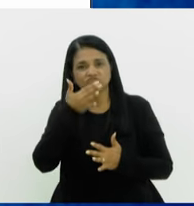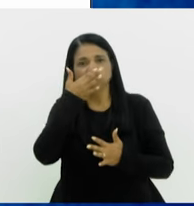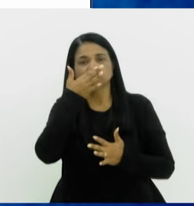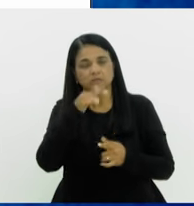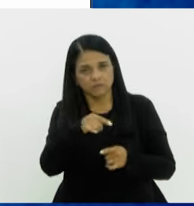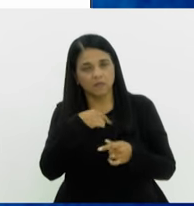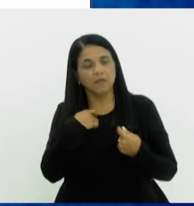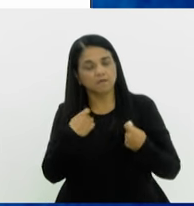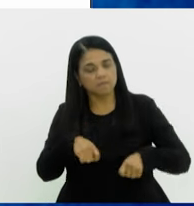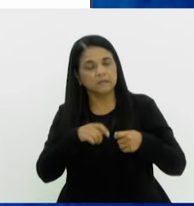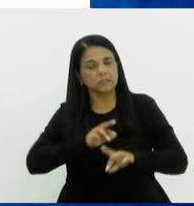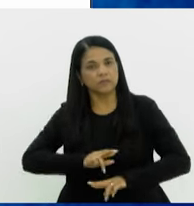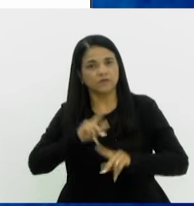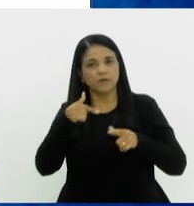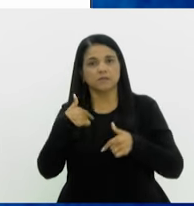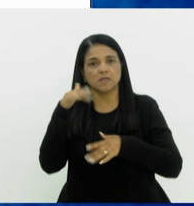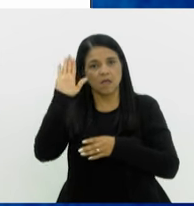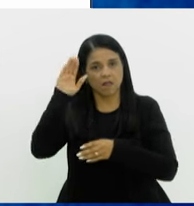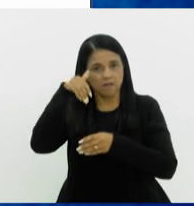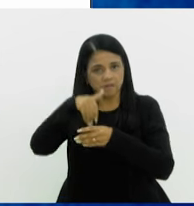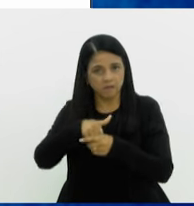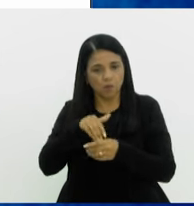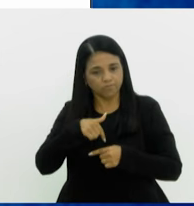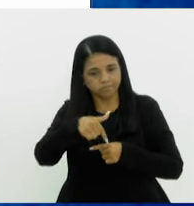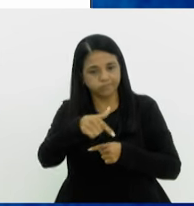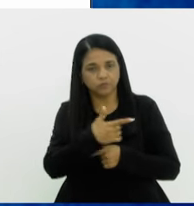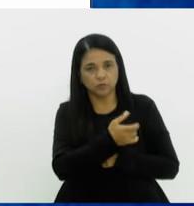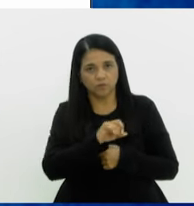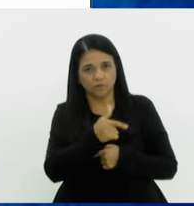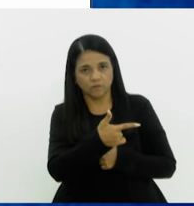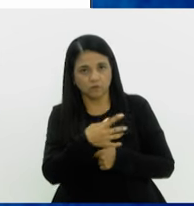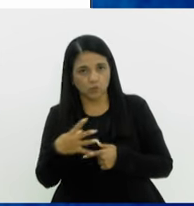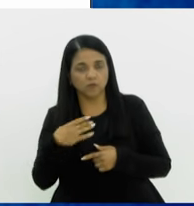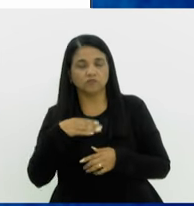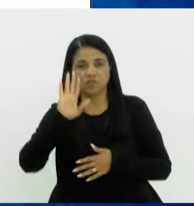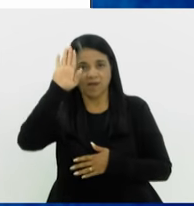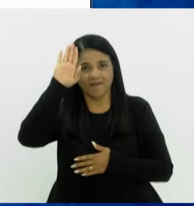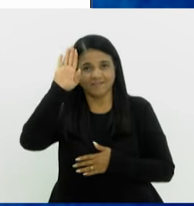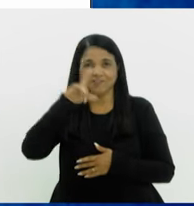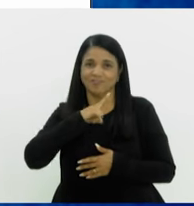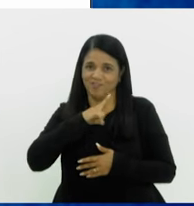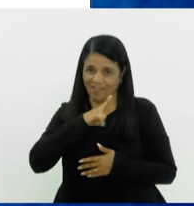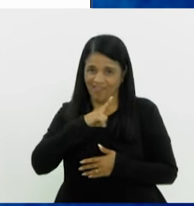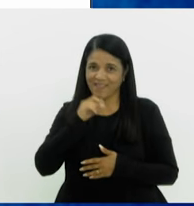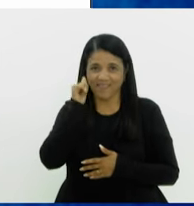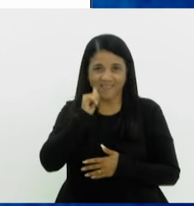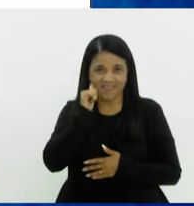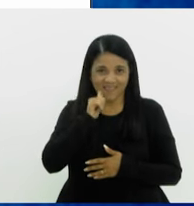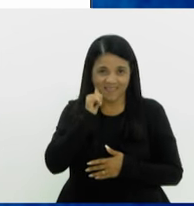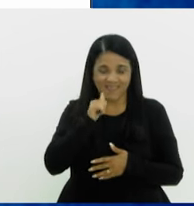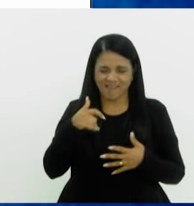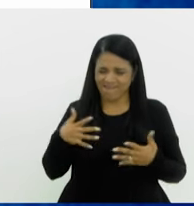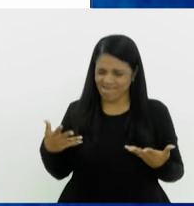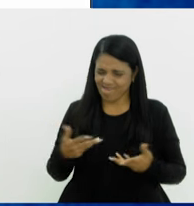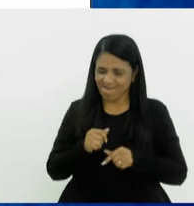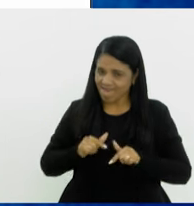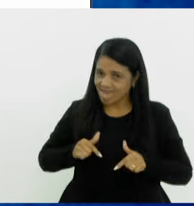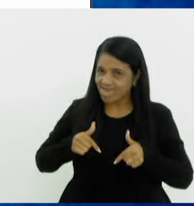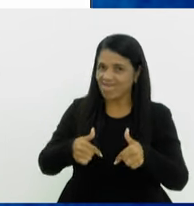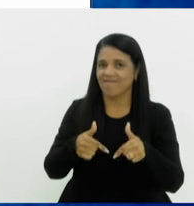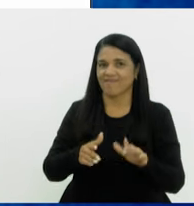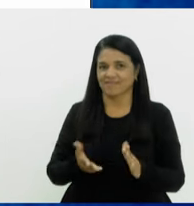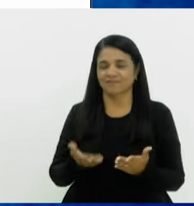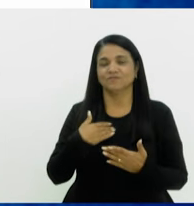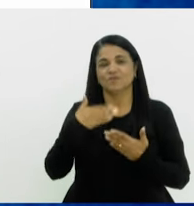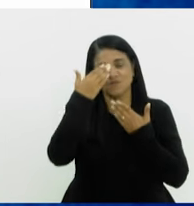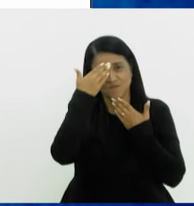fazer a diferença nessas eleições e depois quando vocês já estiverem candidatas e né brilhando aí então